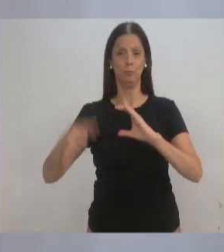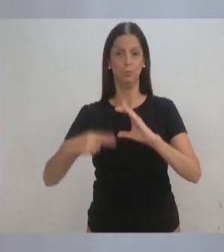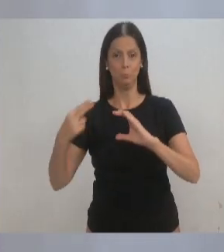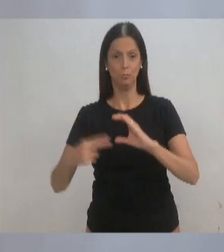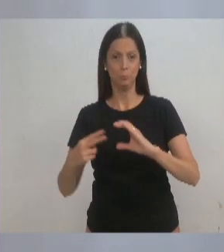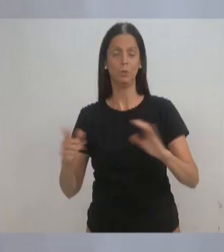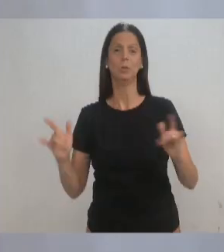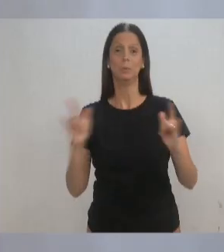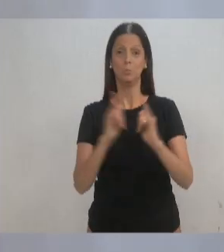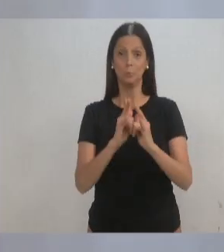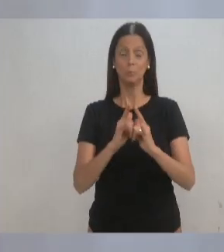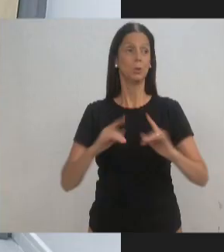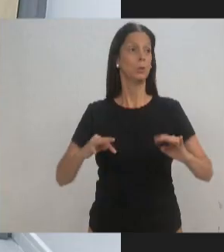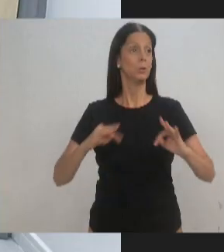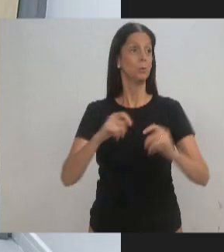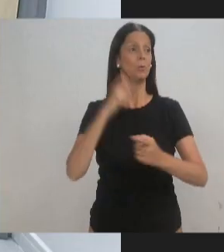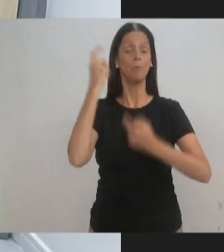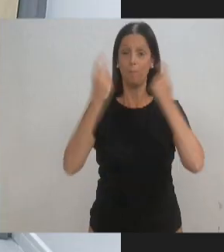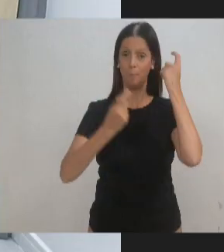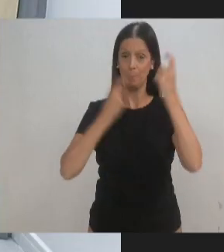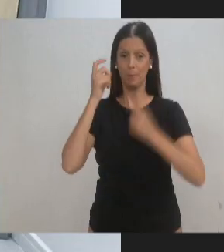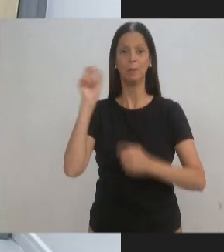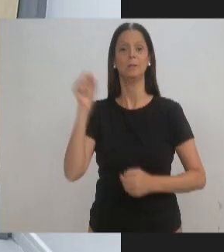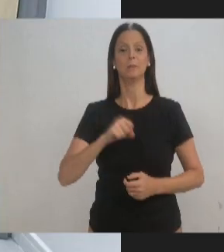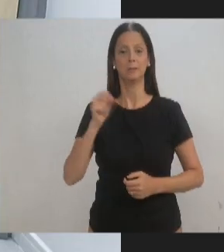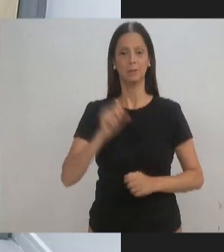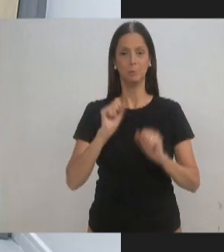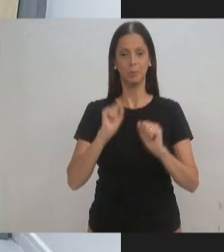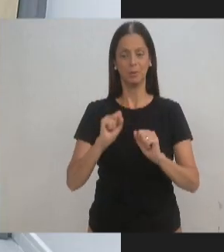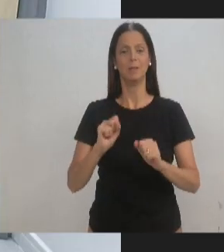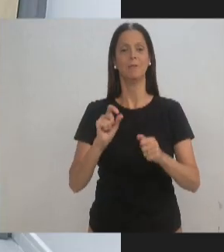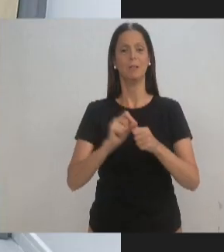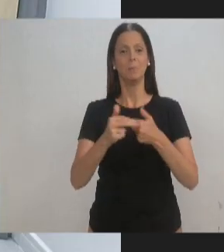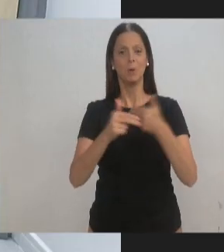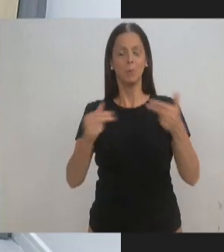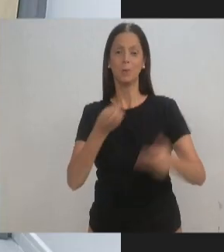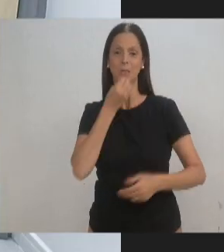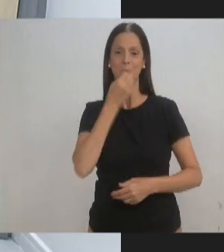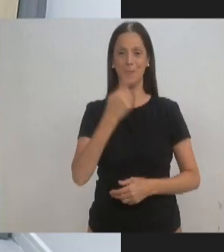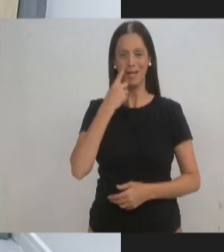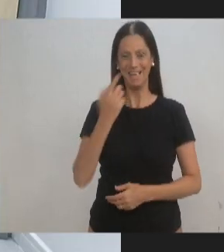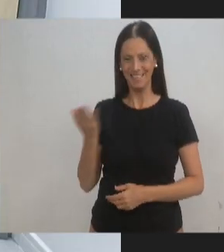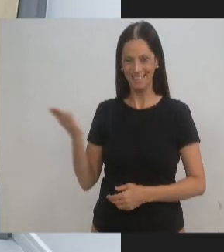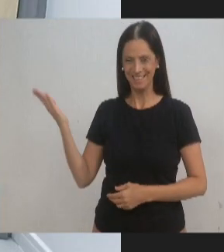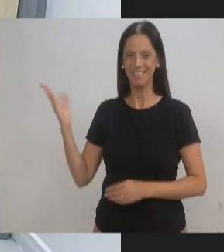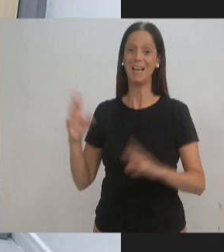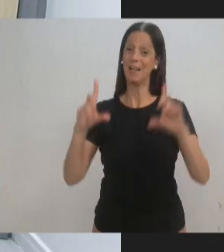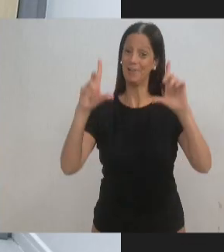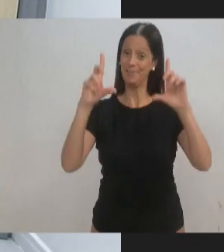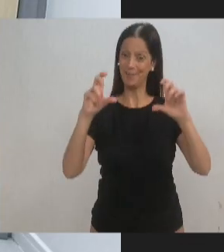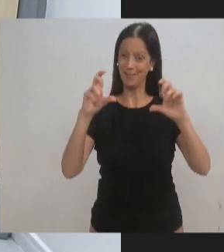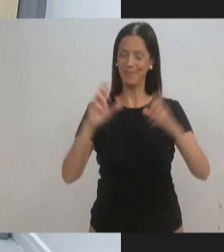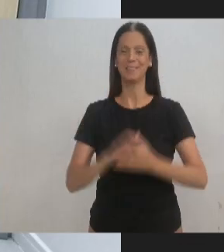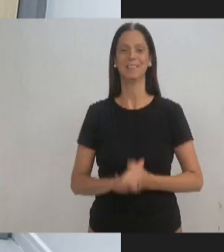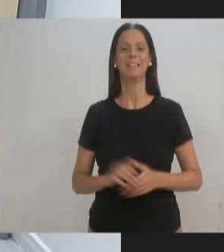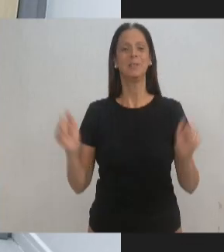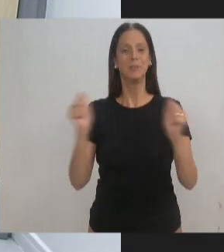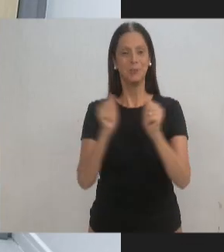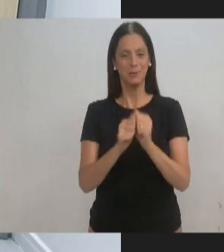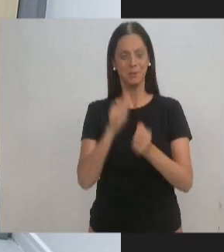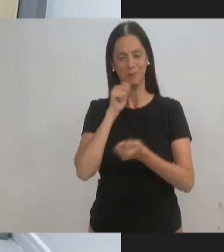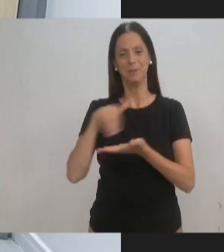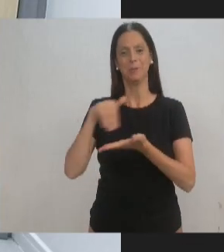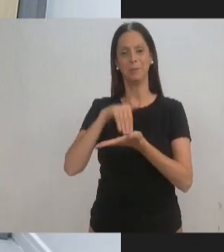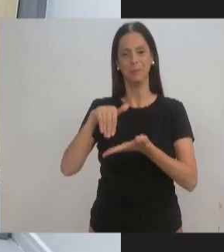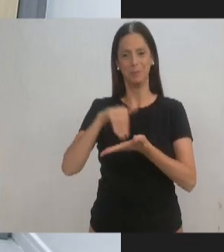entidades de classe estão preocupadas, sim, em poder fazer algo de bom. Então está aí agora a minha foto com a nossa